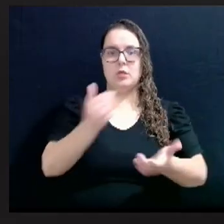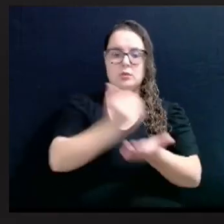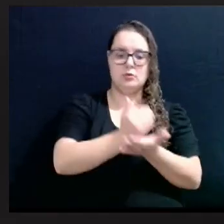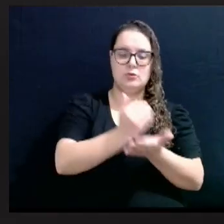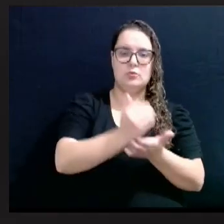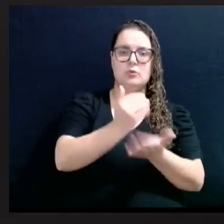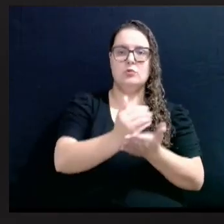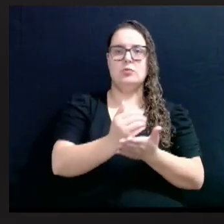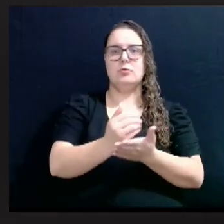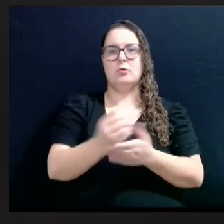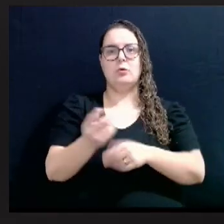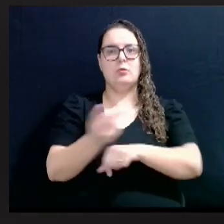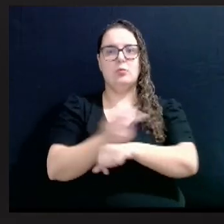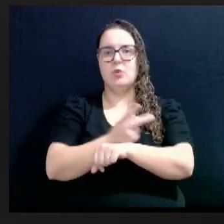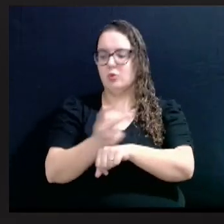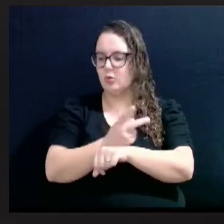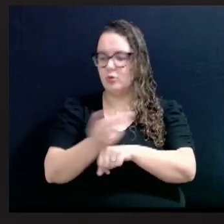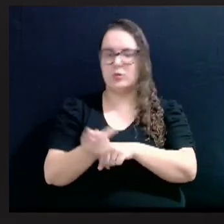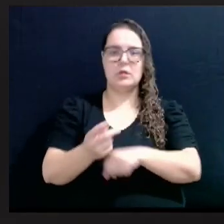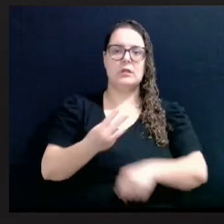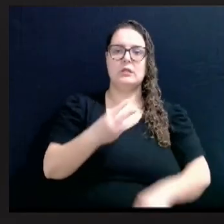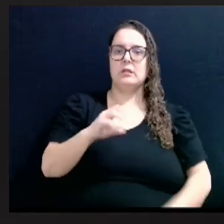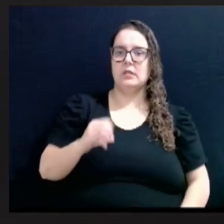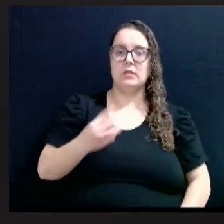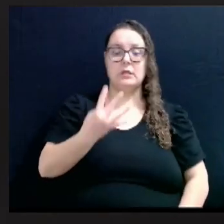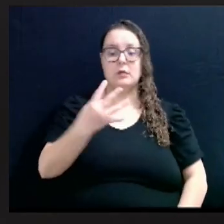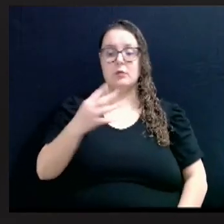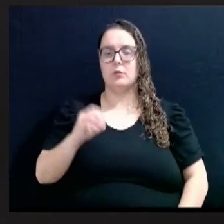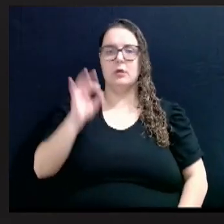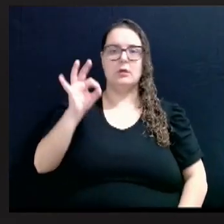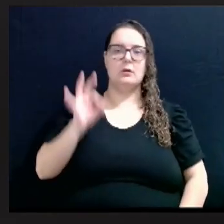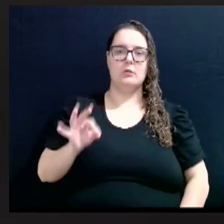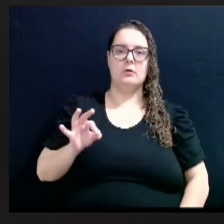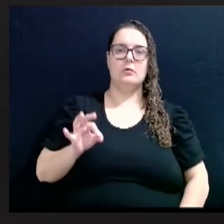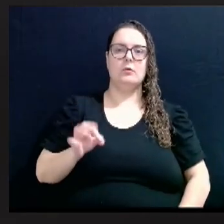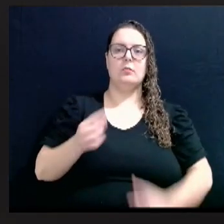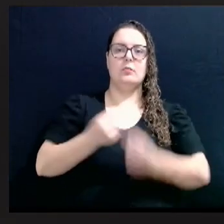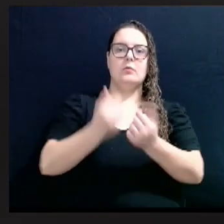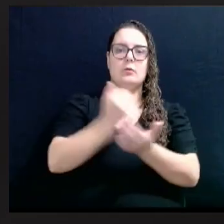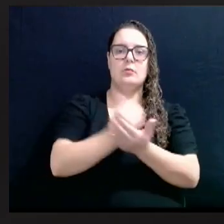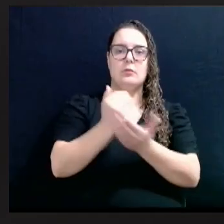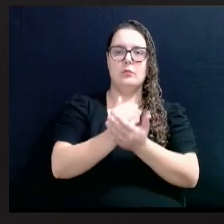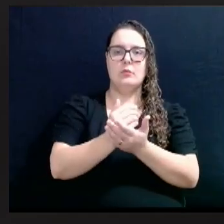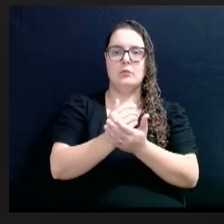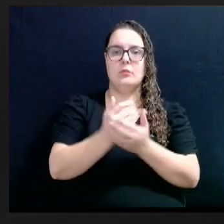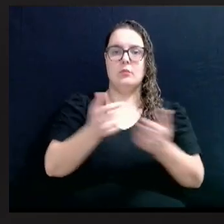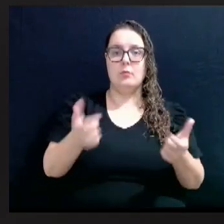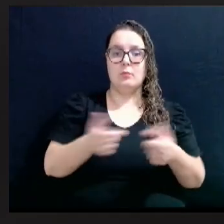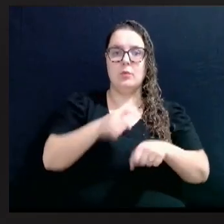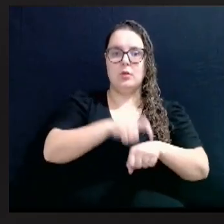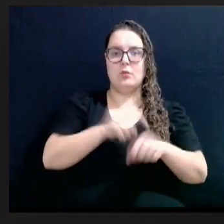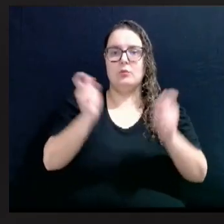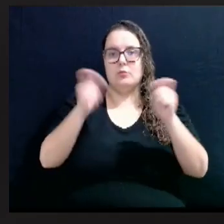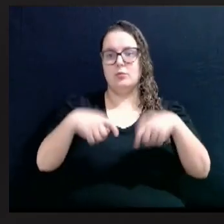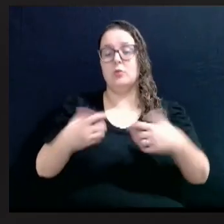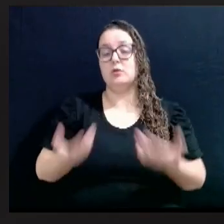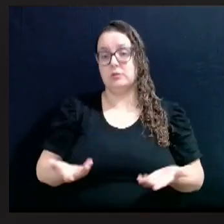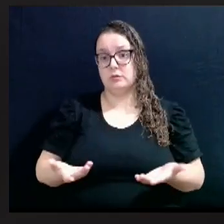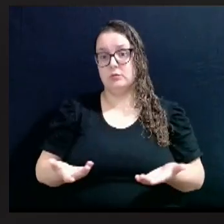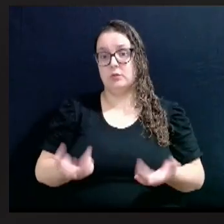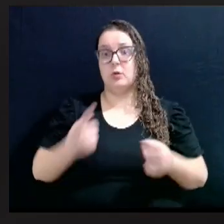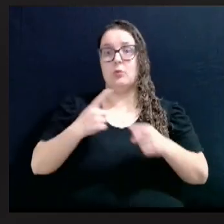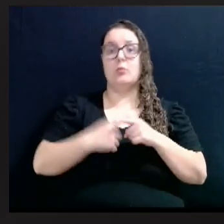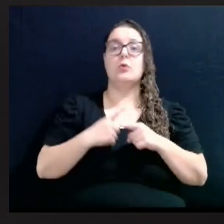Busque 30%, 40%. Financie o menos tempo possível. Por quê? Para